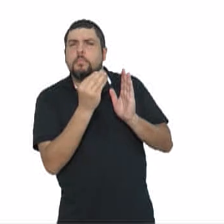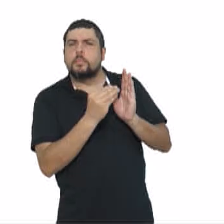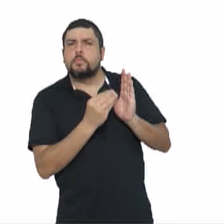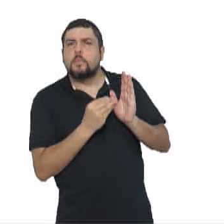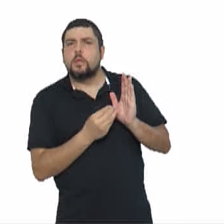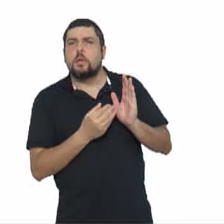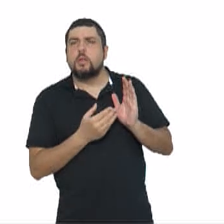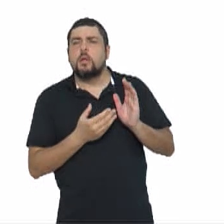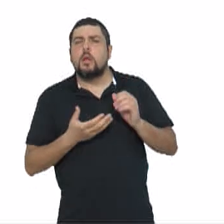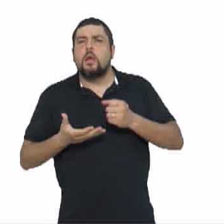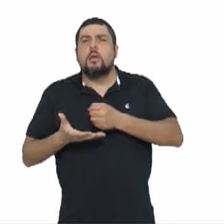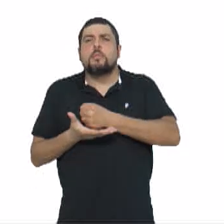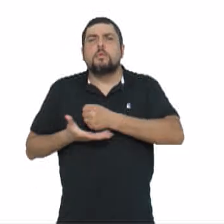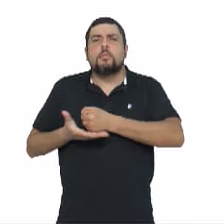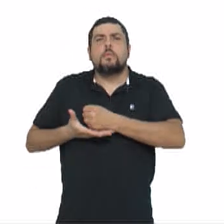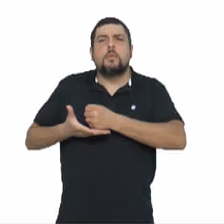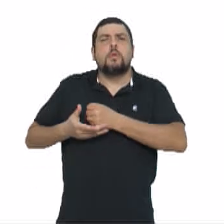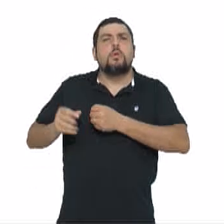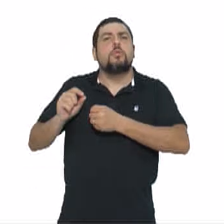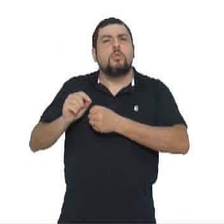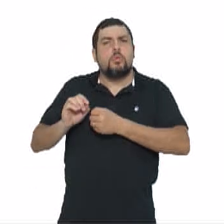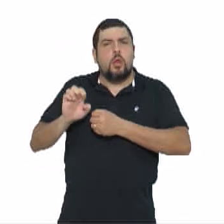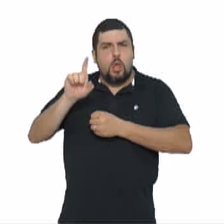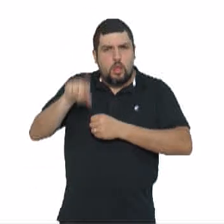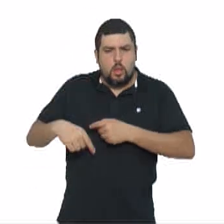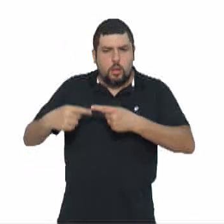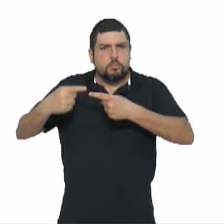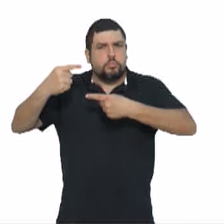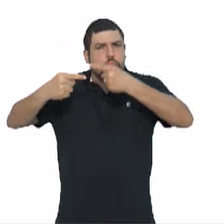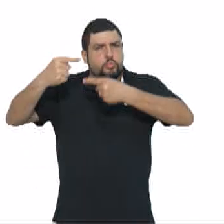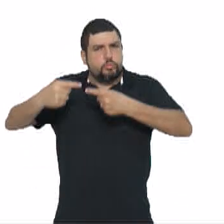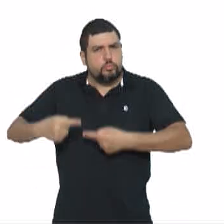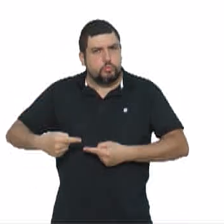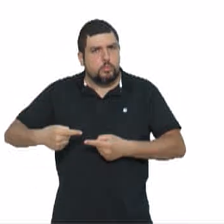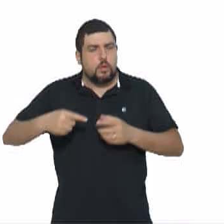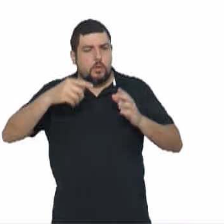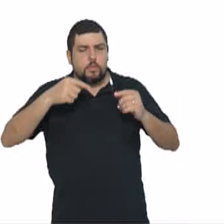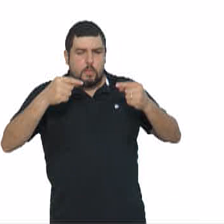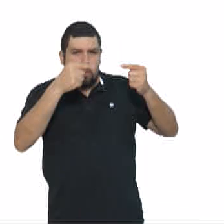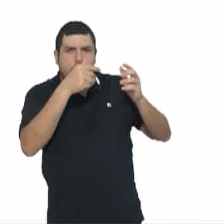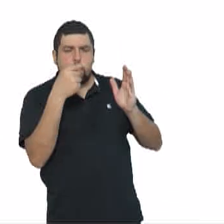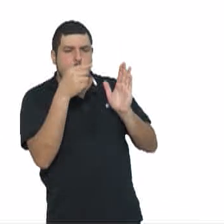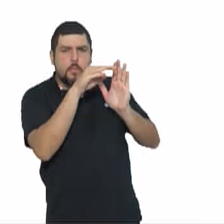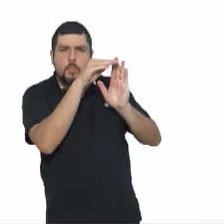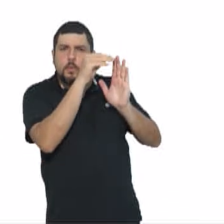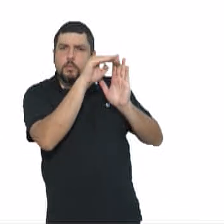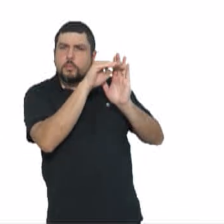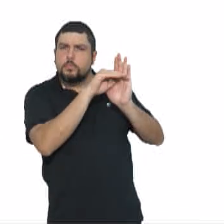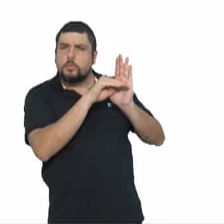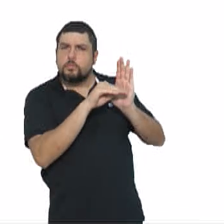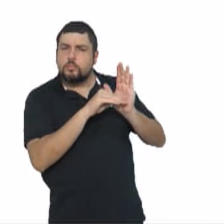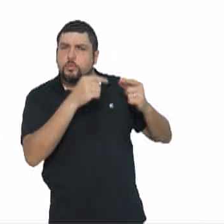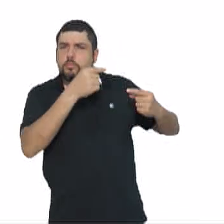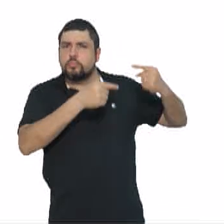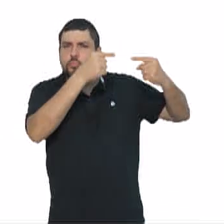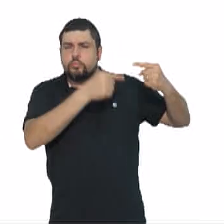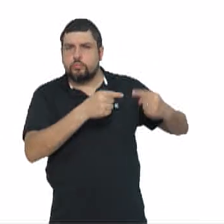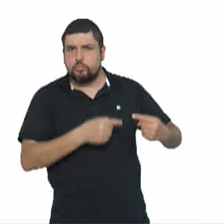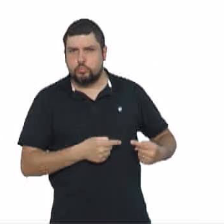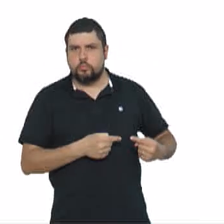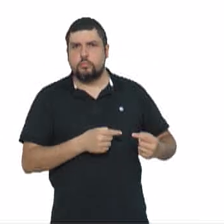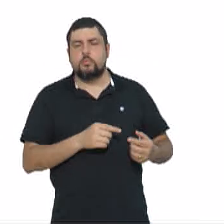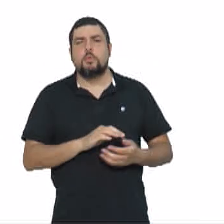predominante, são sequências argumentativas. O que que a professora colocou aqui, ó? Para analisar e julgar o filme, usa-se a produção de